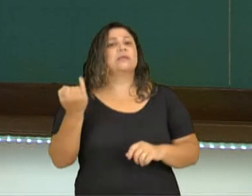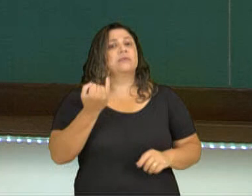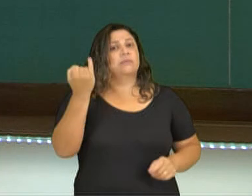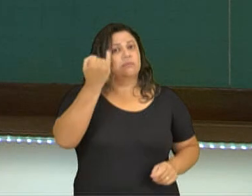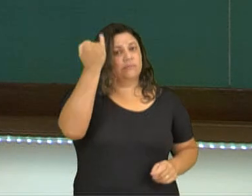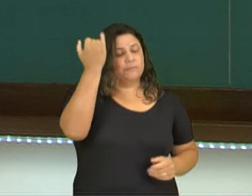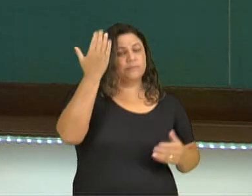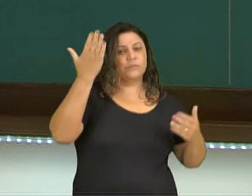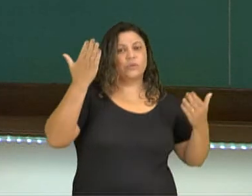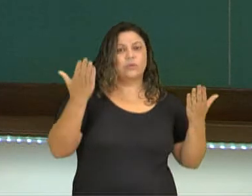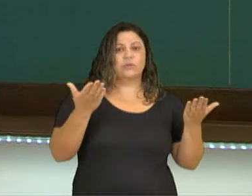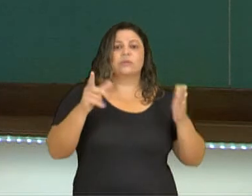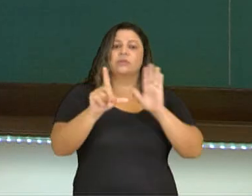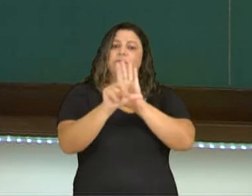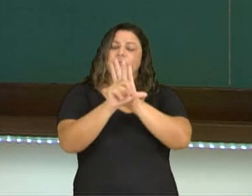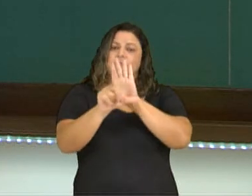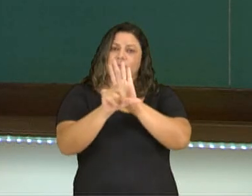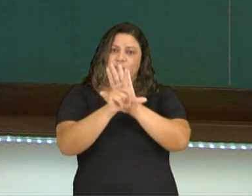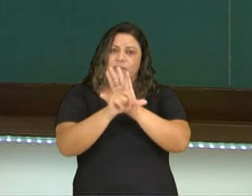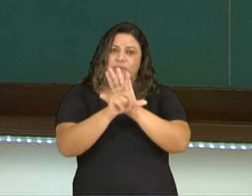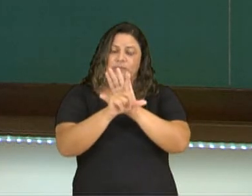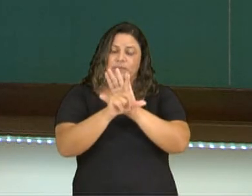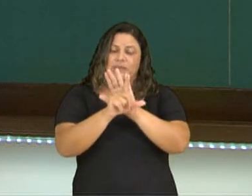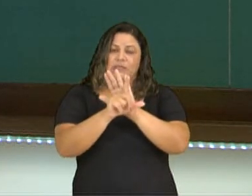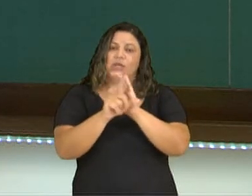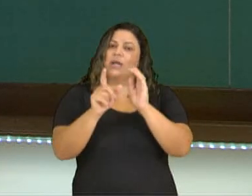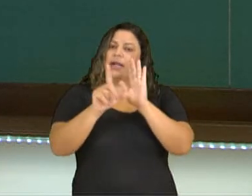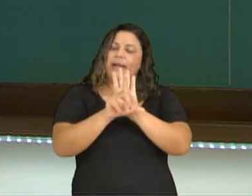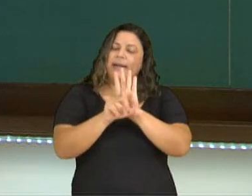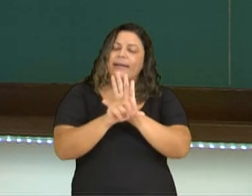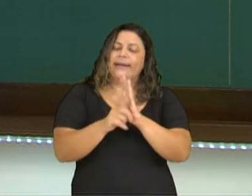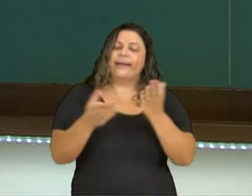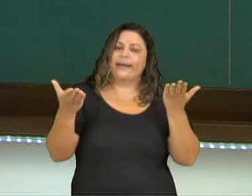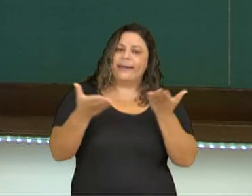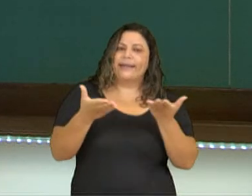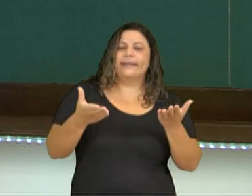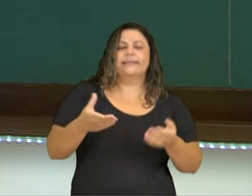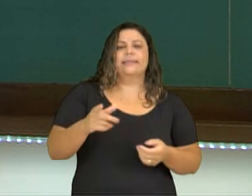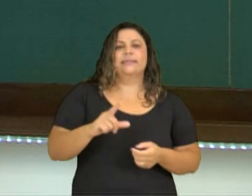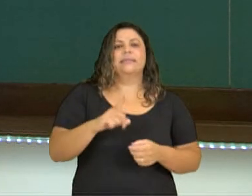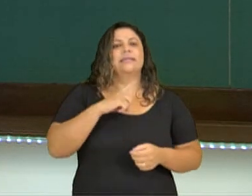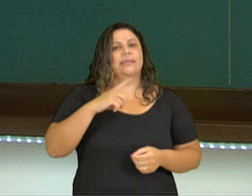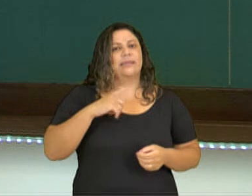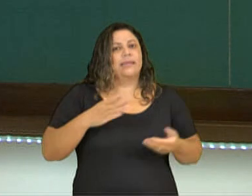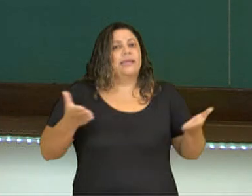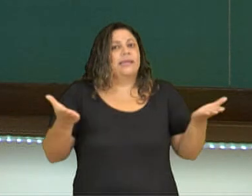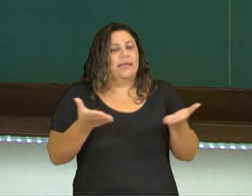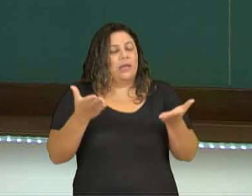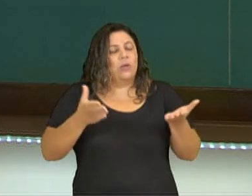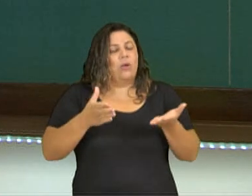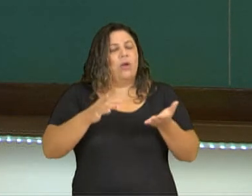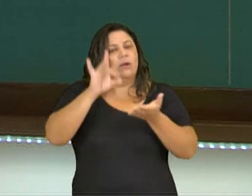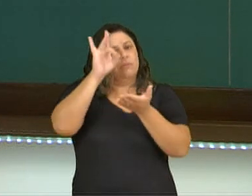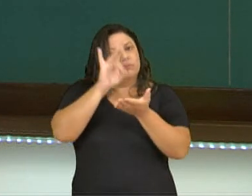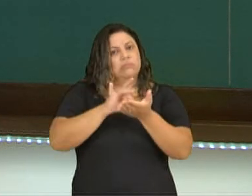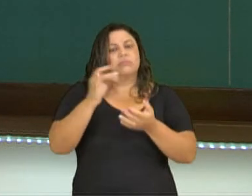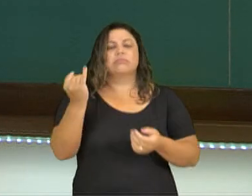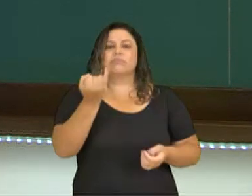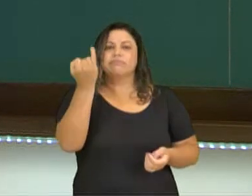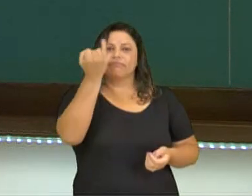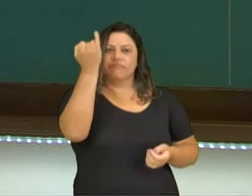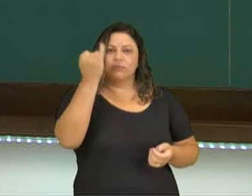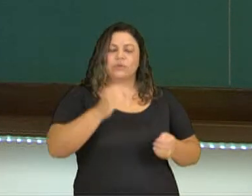tendo em vista a legislação que está por vir, o teor ali, o que está essencialmente de importante naquele